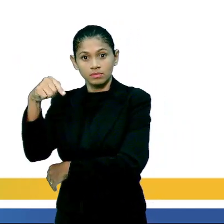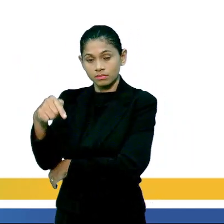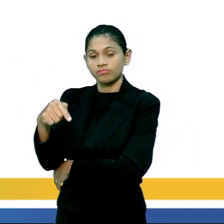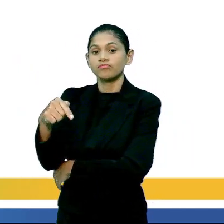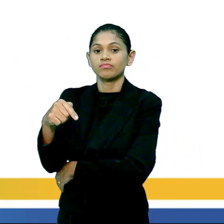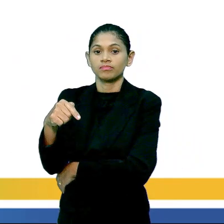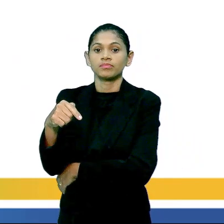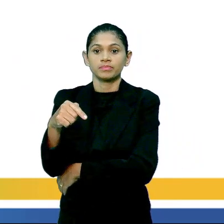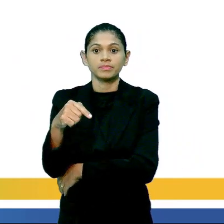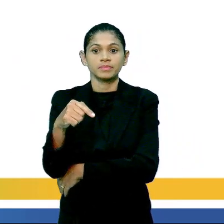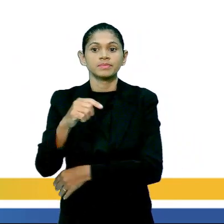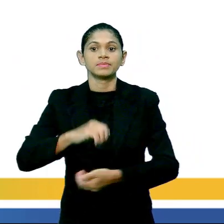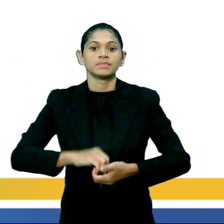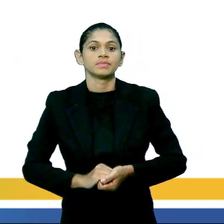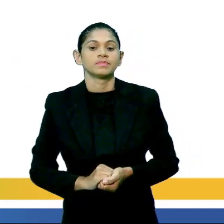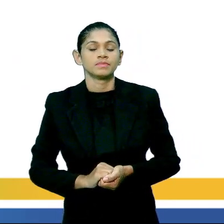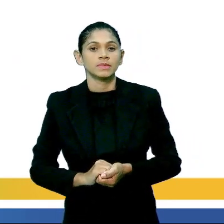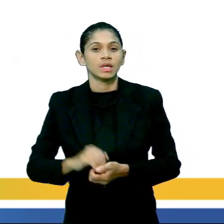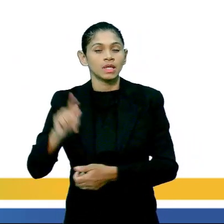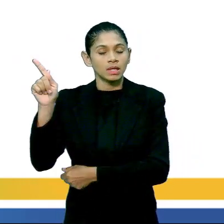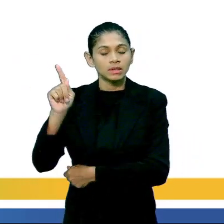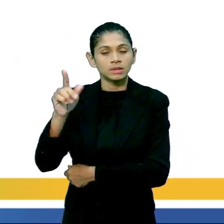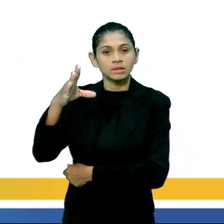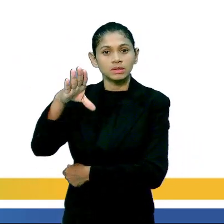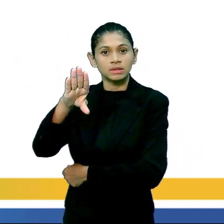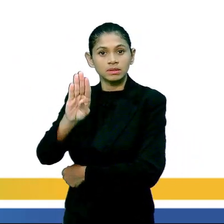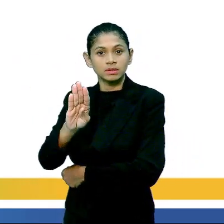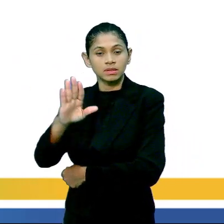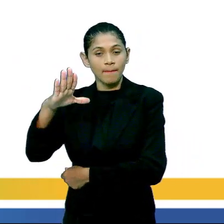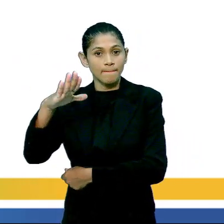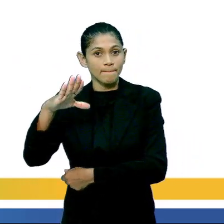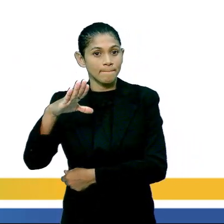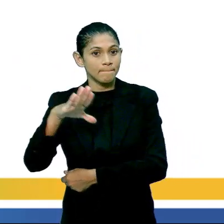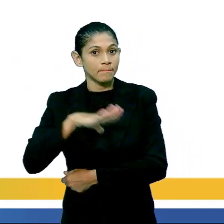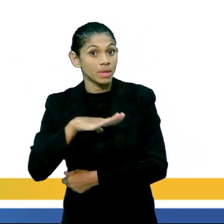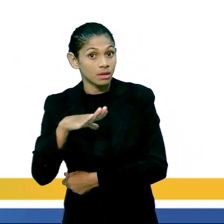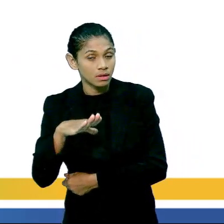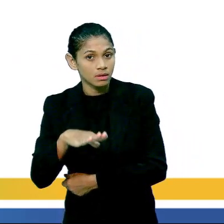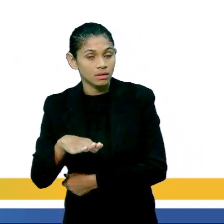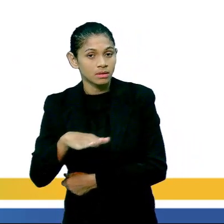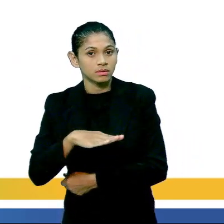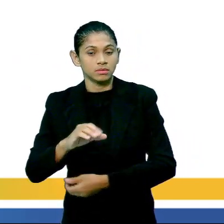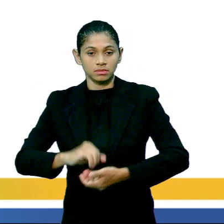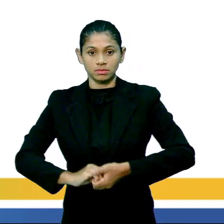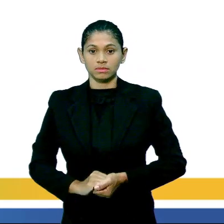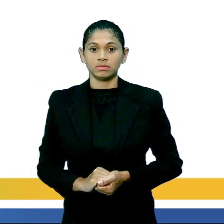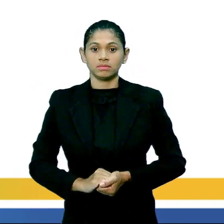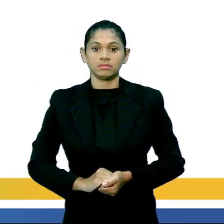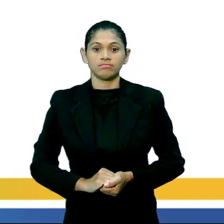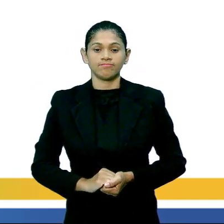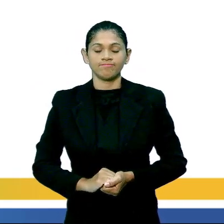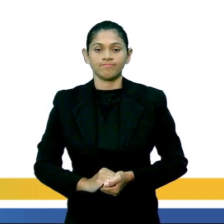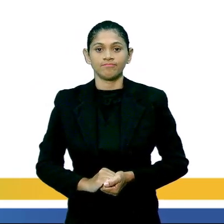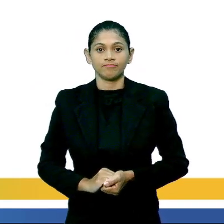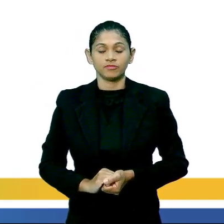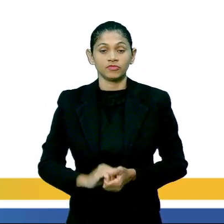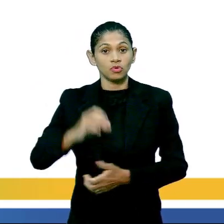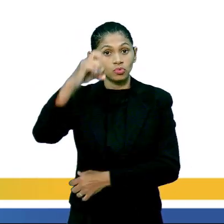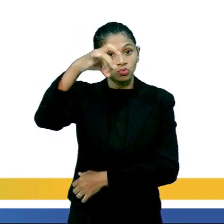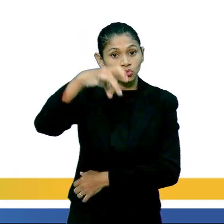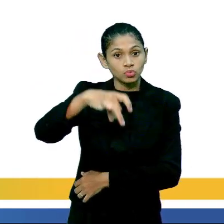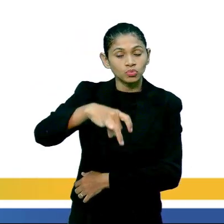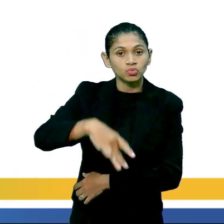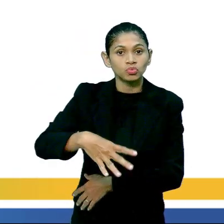a cidade atual de Castro Alves, na Bahia, e morreu em 1871. Foi um dos últimos grandes poetas